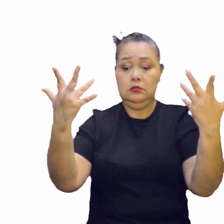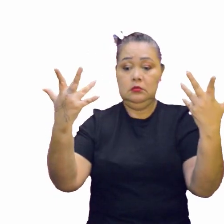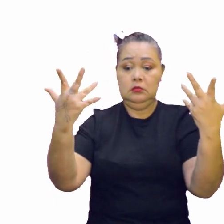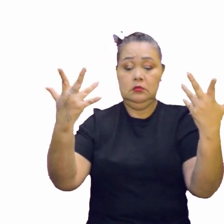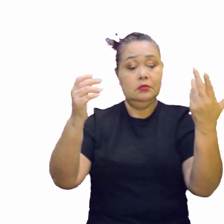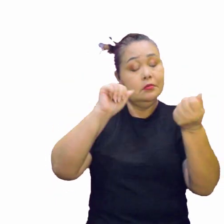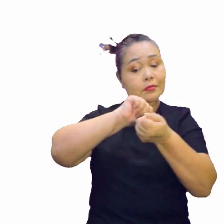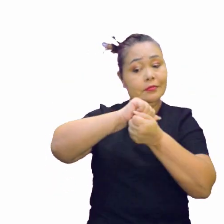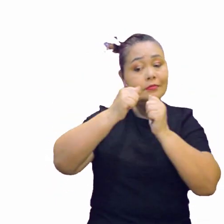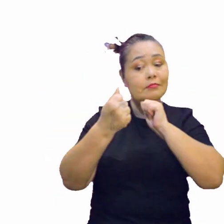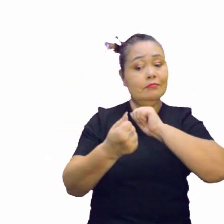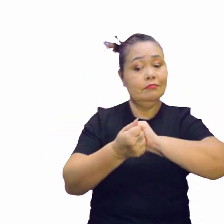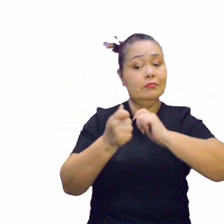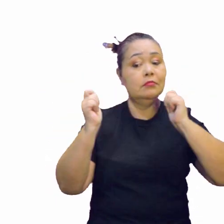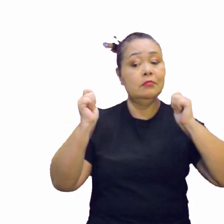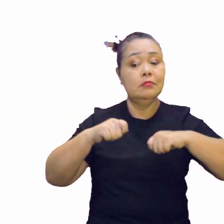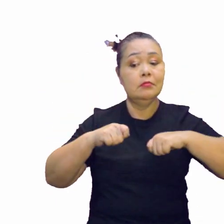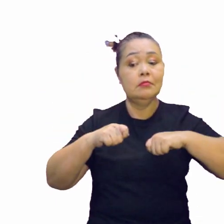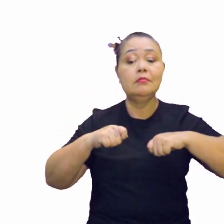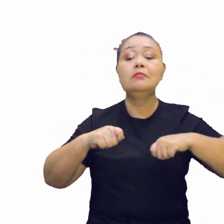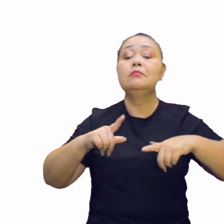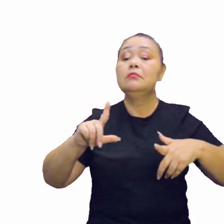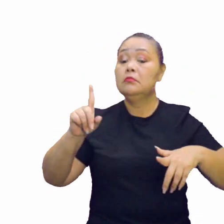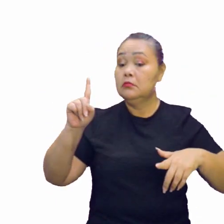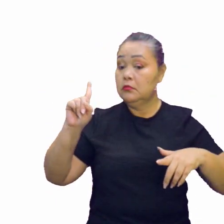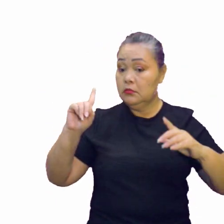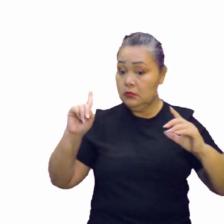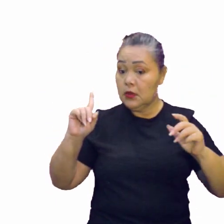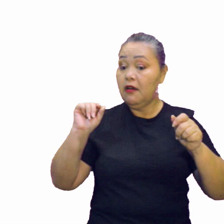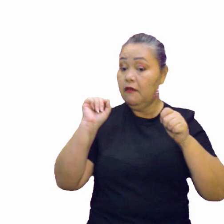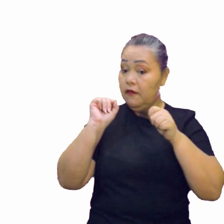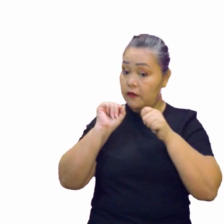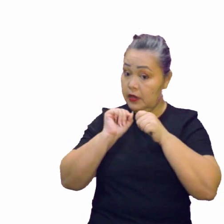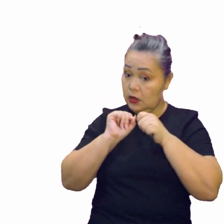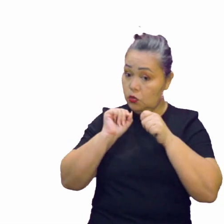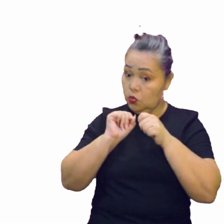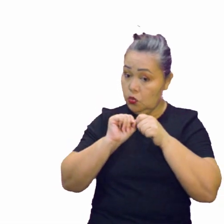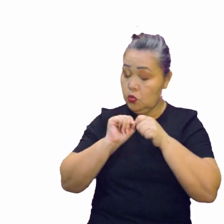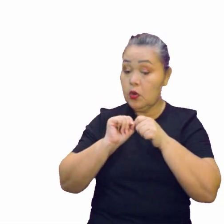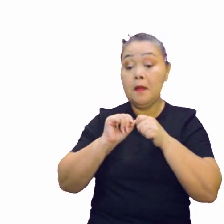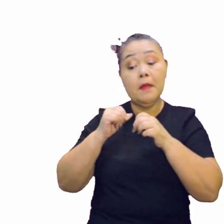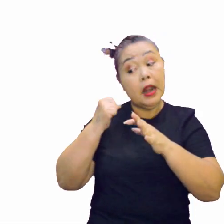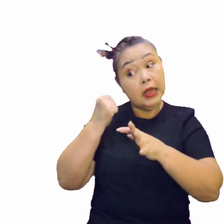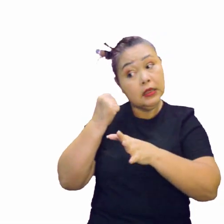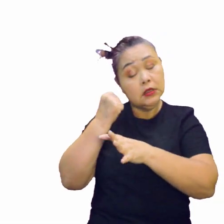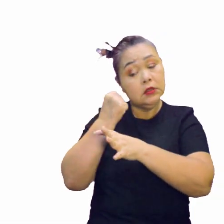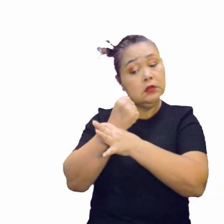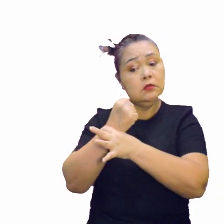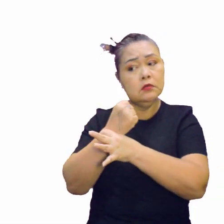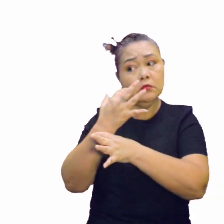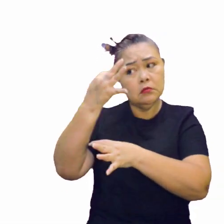modificações, adaptações realizadas para garantir a eficiência